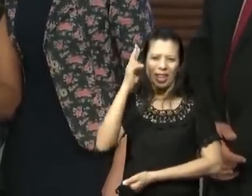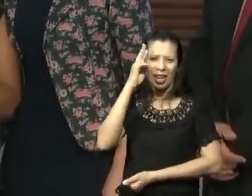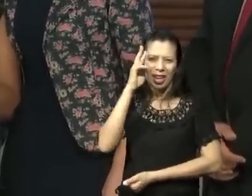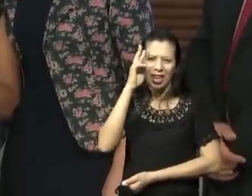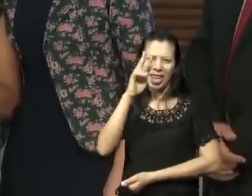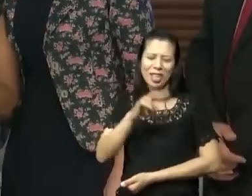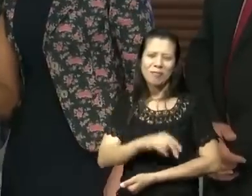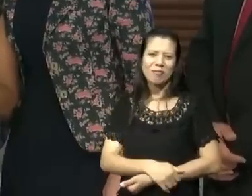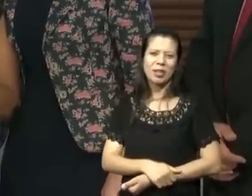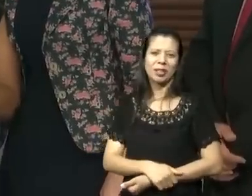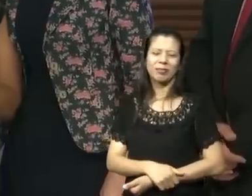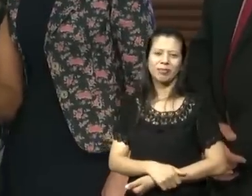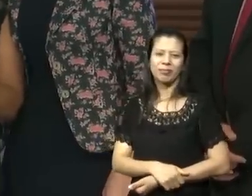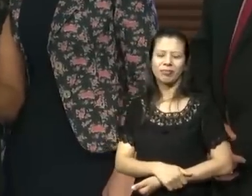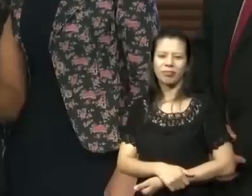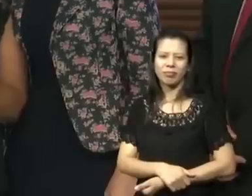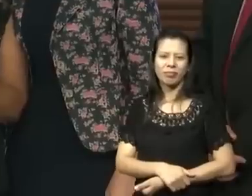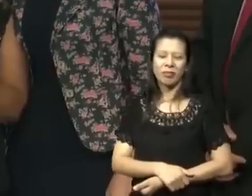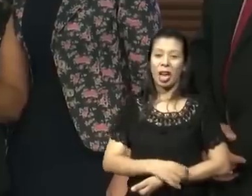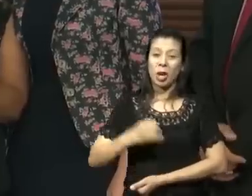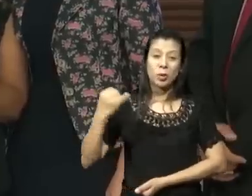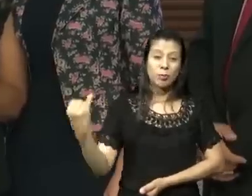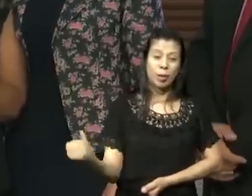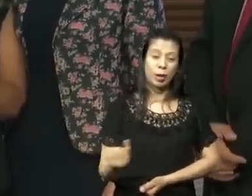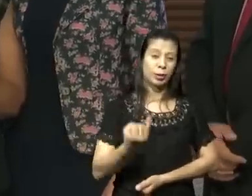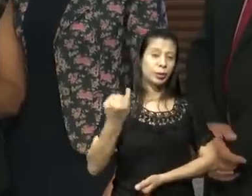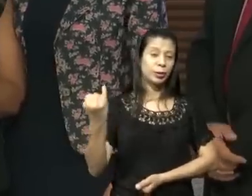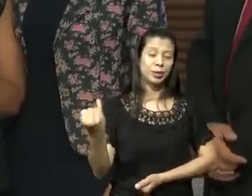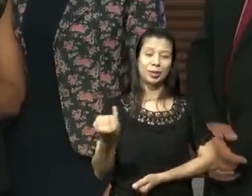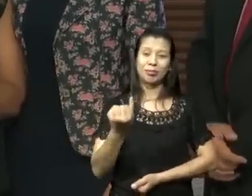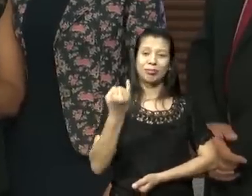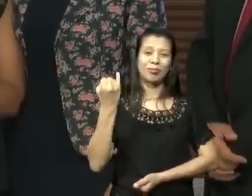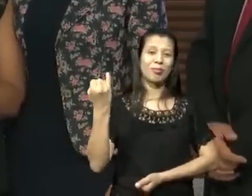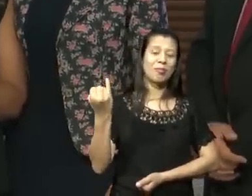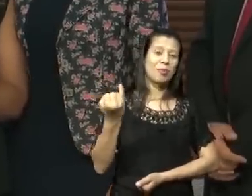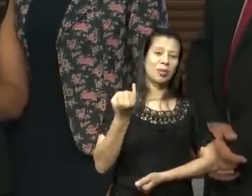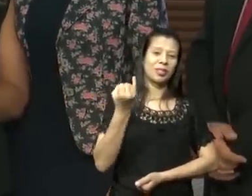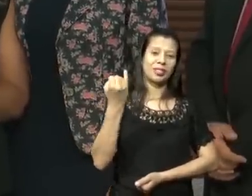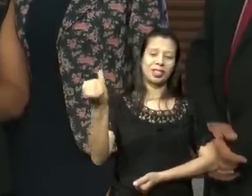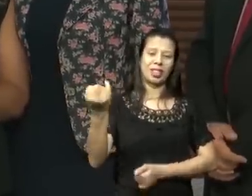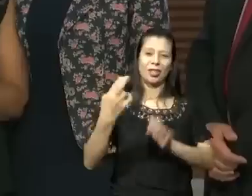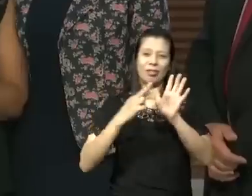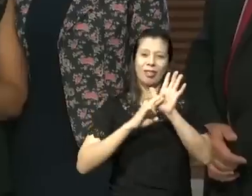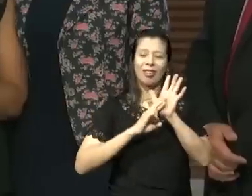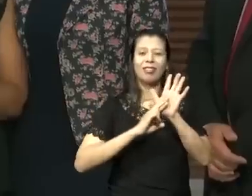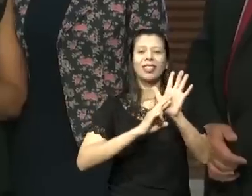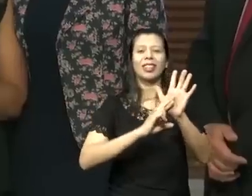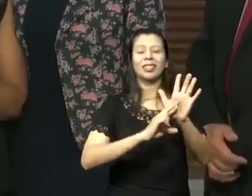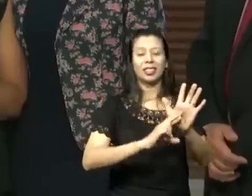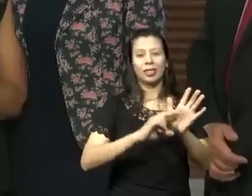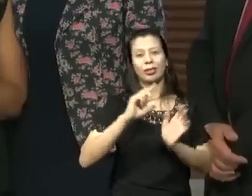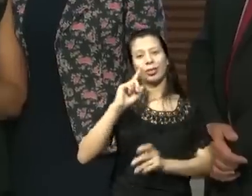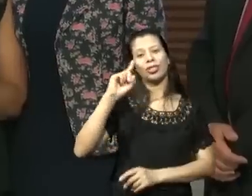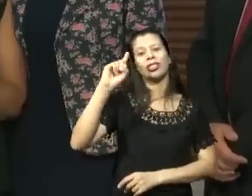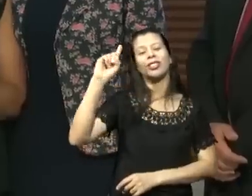a maior visão que você pode ter não é visão de Daniel 2